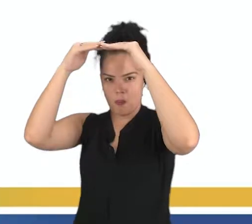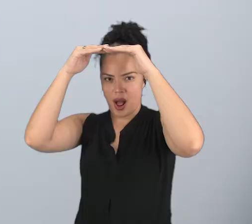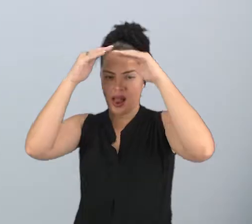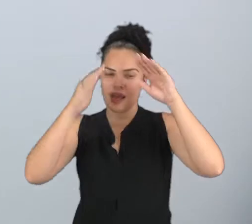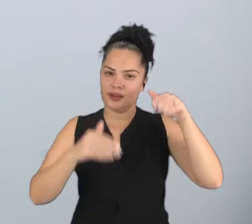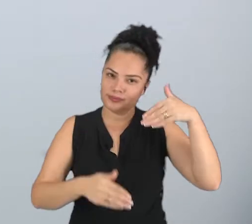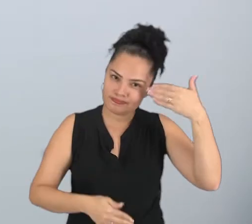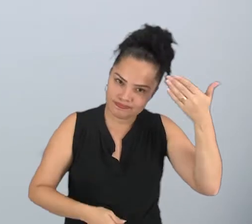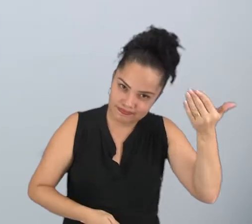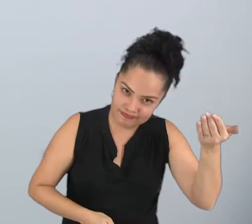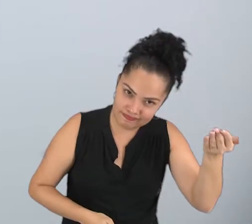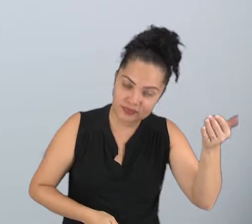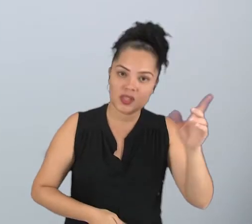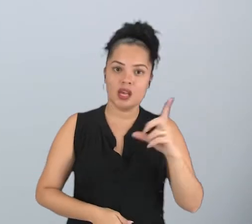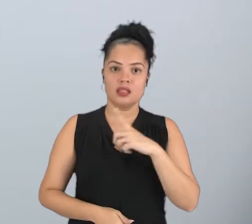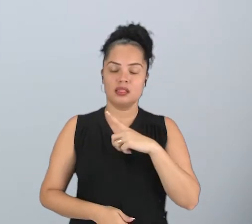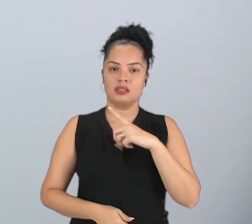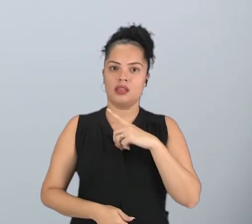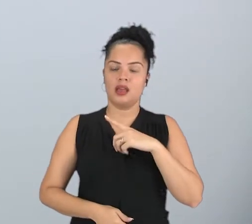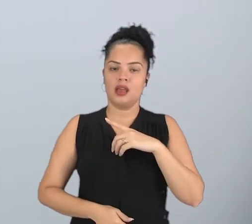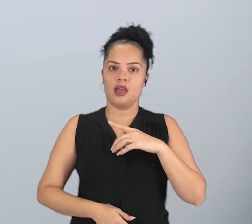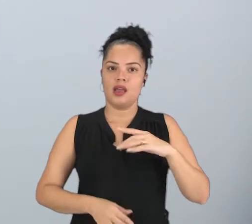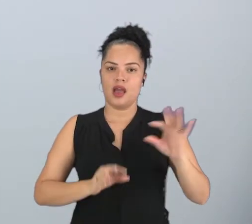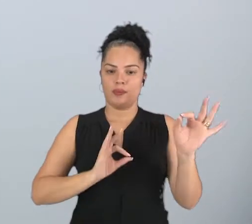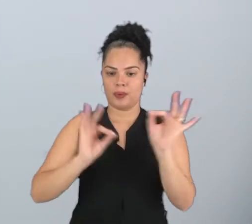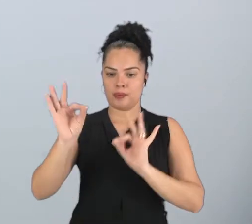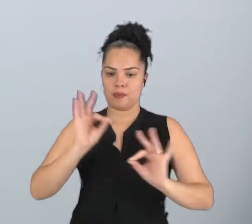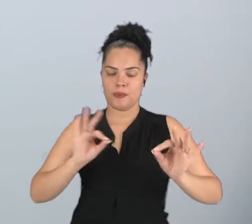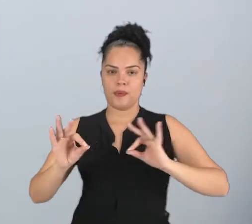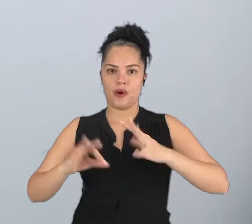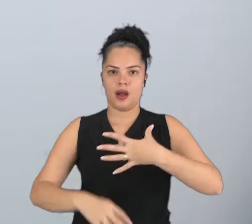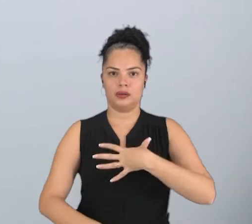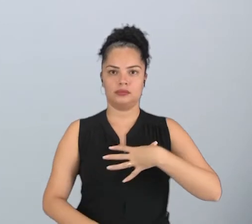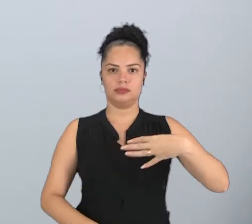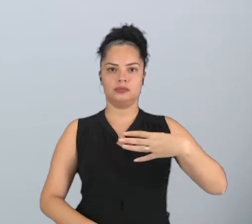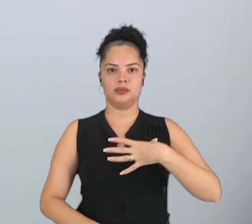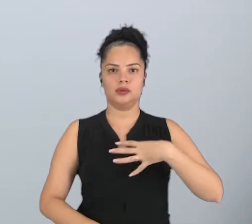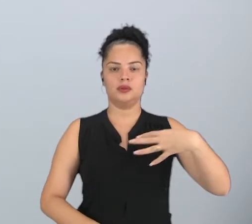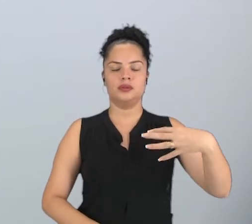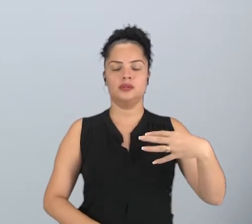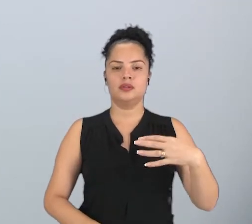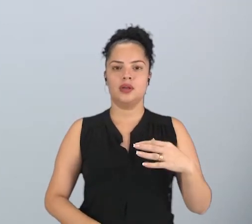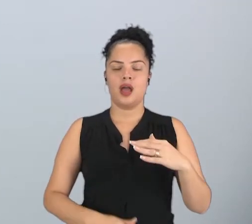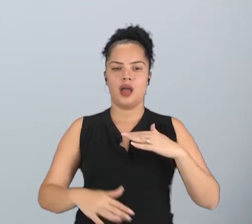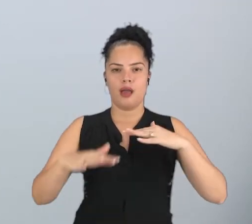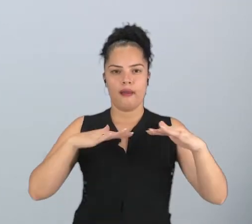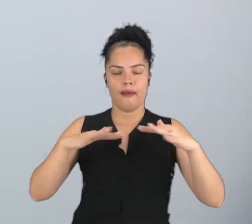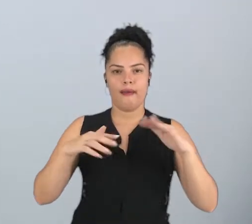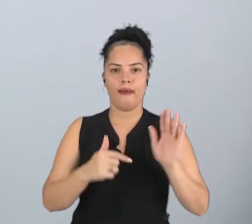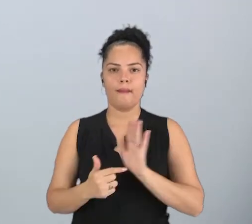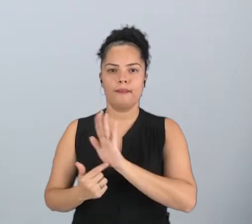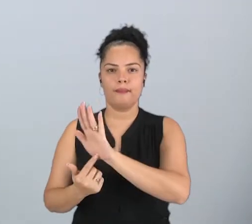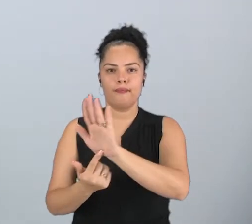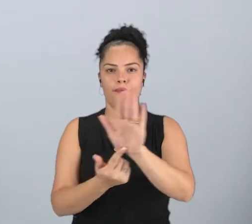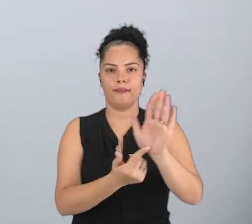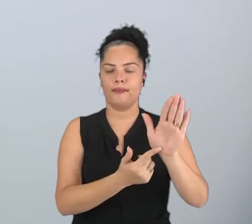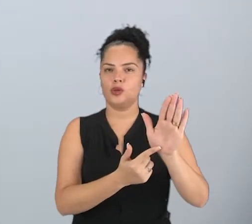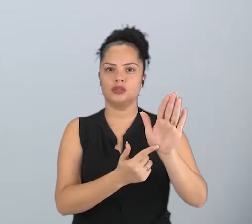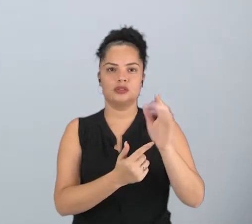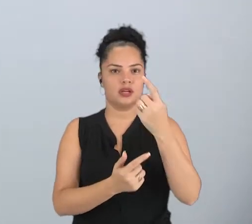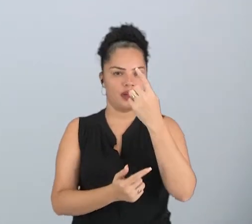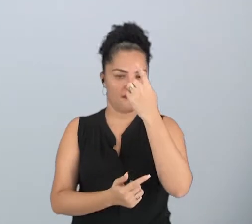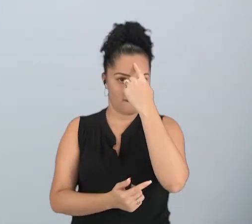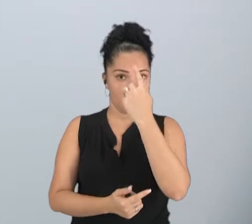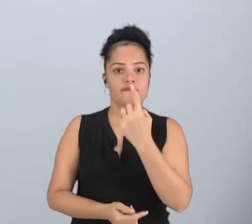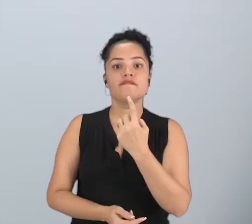vai ser trabalhado uma coreografia em passos. Eles faziam passos que representavam figuras geométricas, então